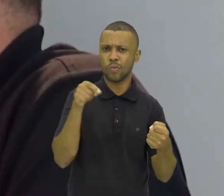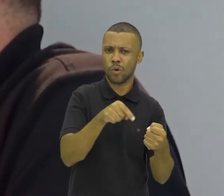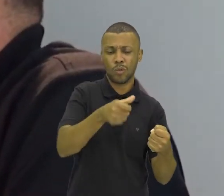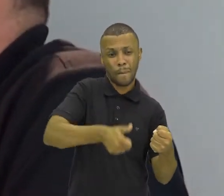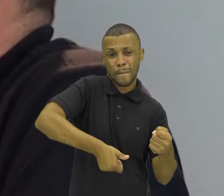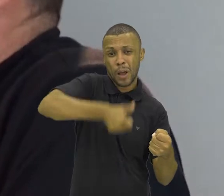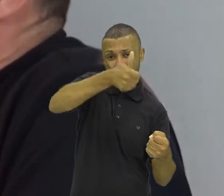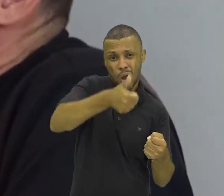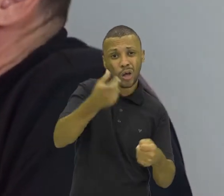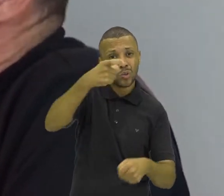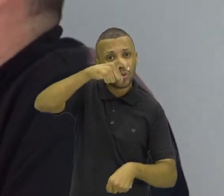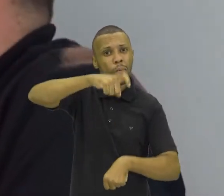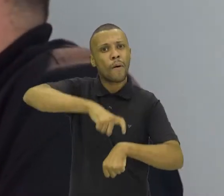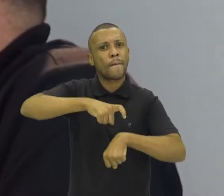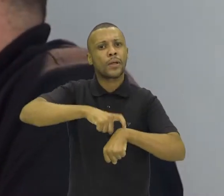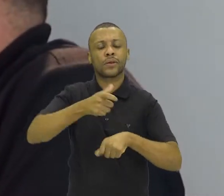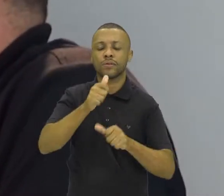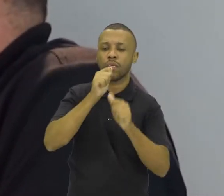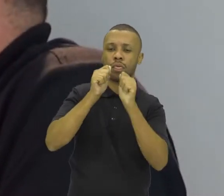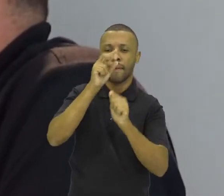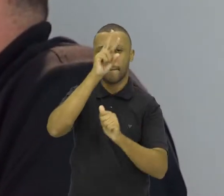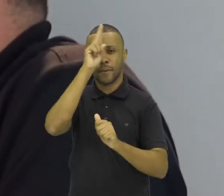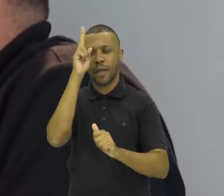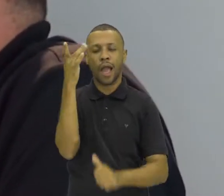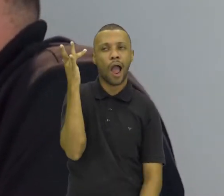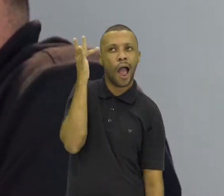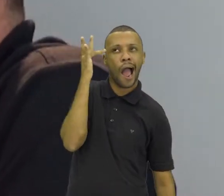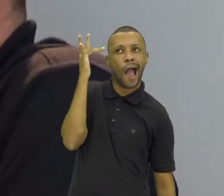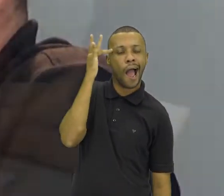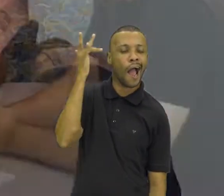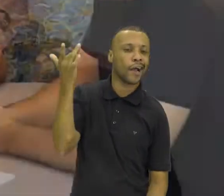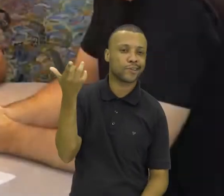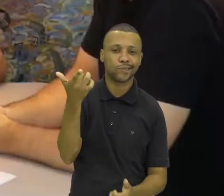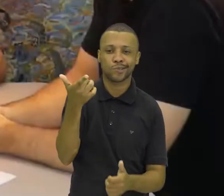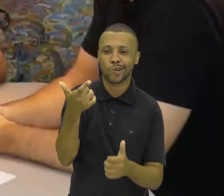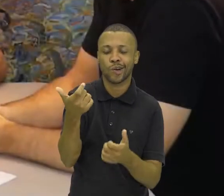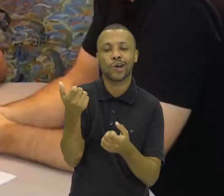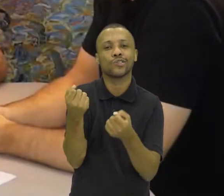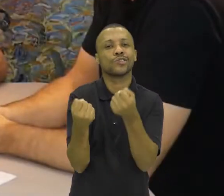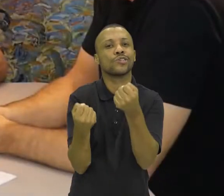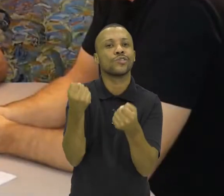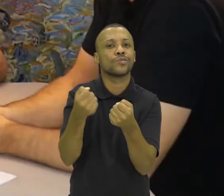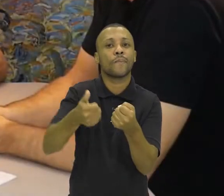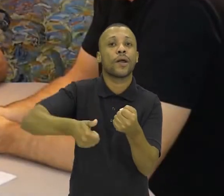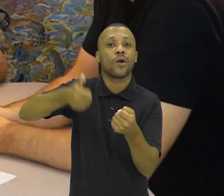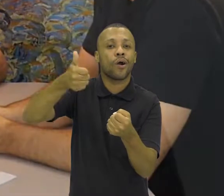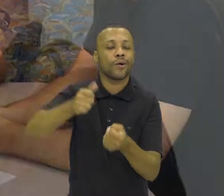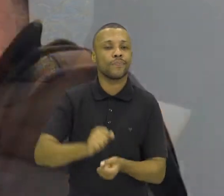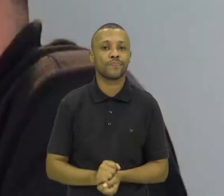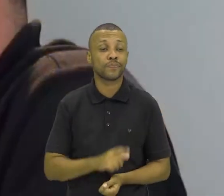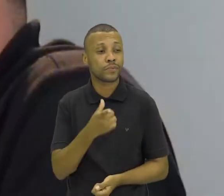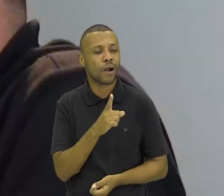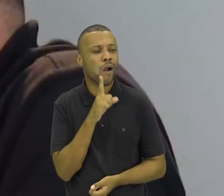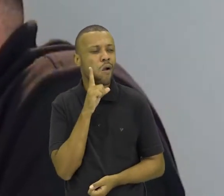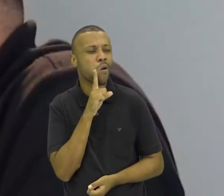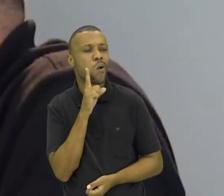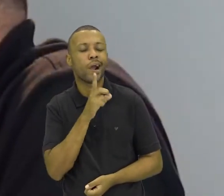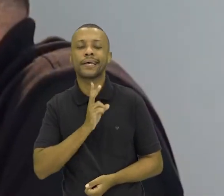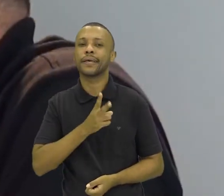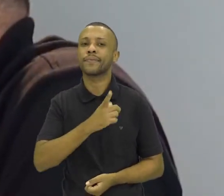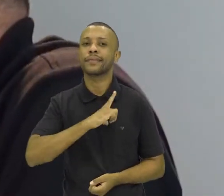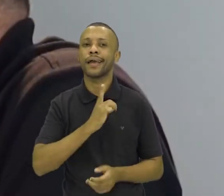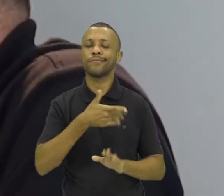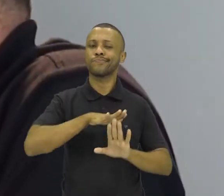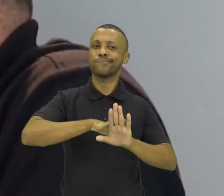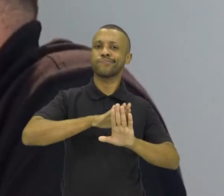estou bêbado, né? E aí acho que estou dirigindo melhor, só que não. A gente sempre tem uma desculpa para dar, né? A gente faz ali uma alusão